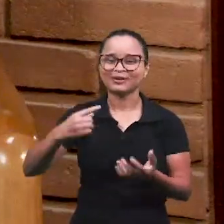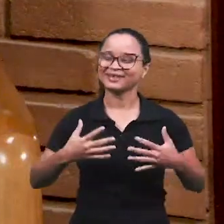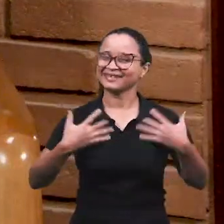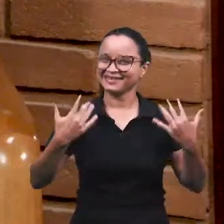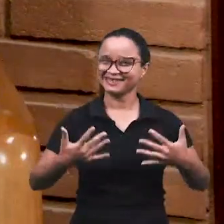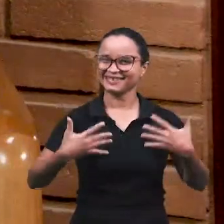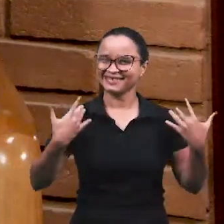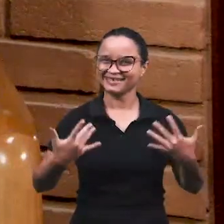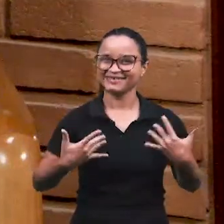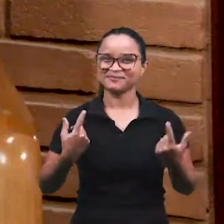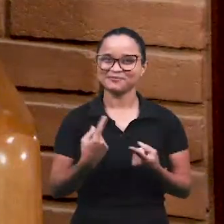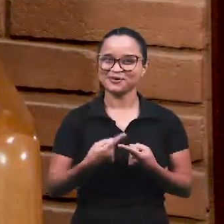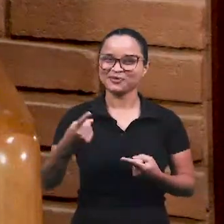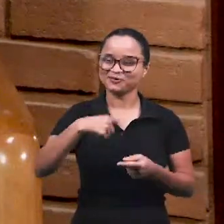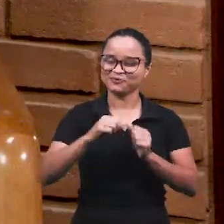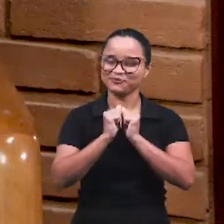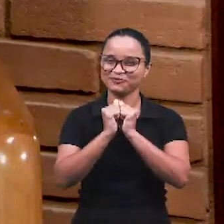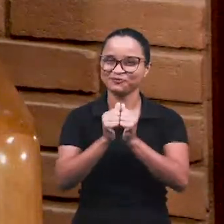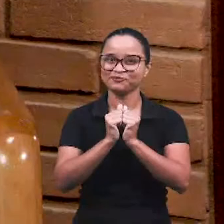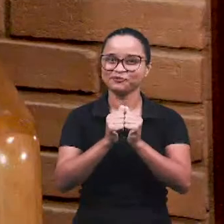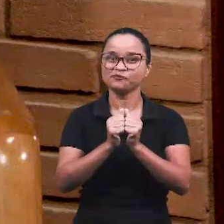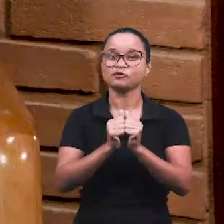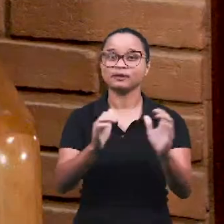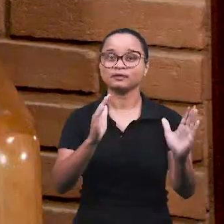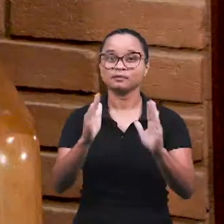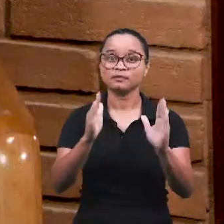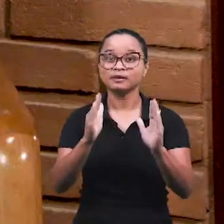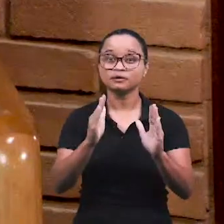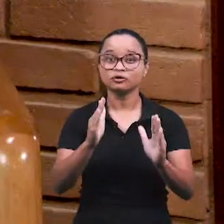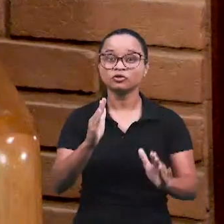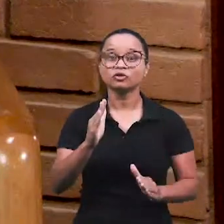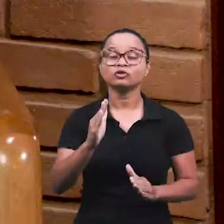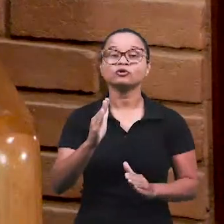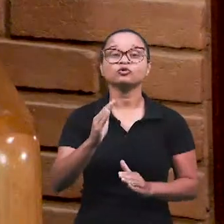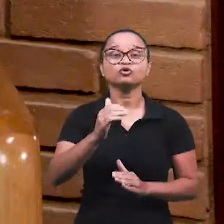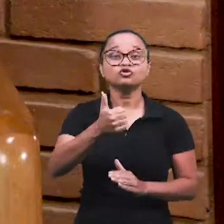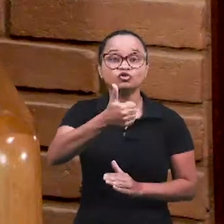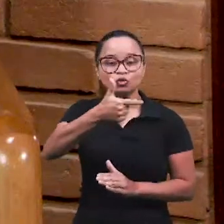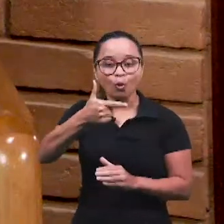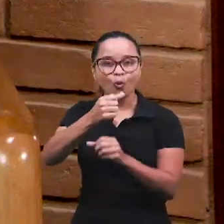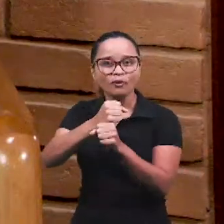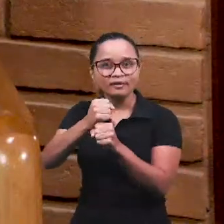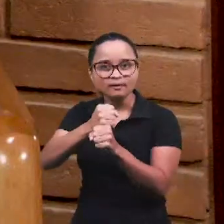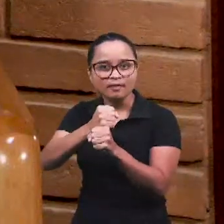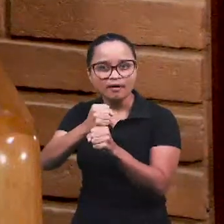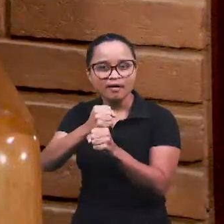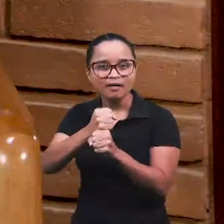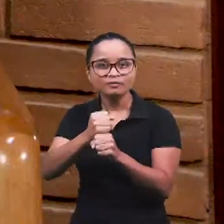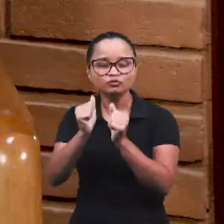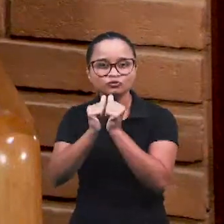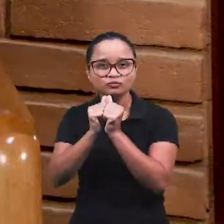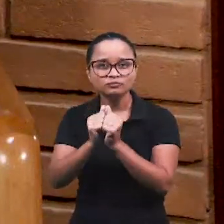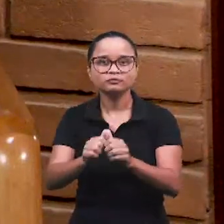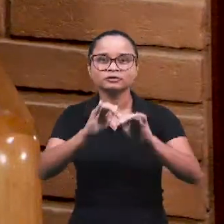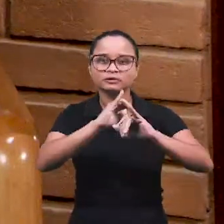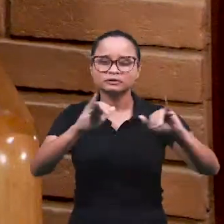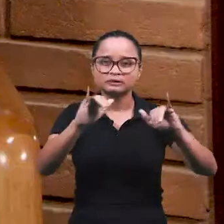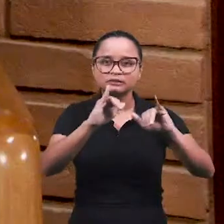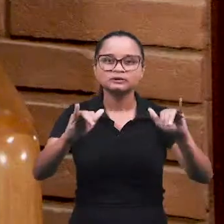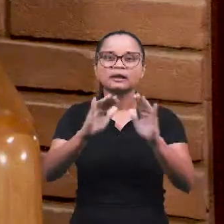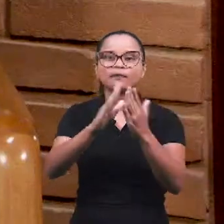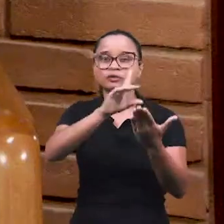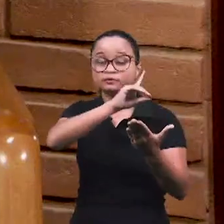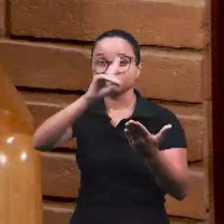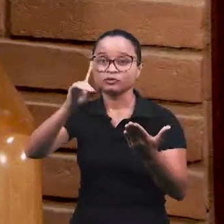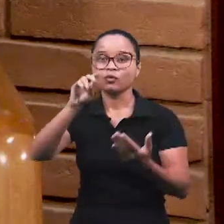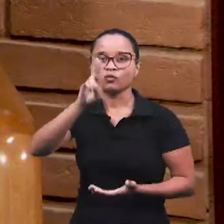alegria para nós podermos estar juntos nesses 12 anos de transmissão da Palavra de Deus através do